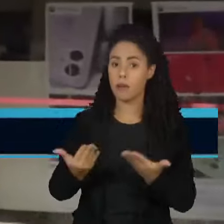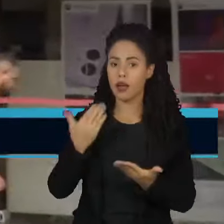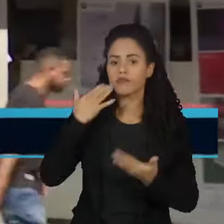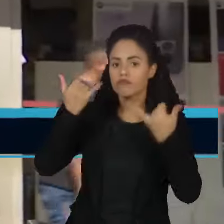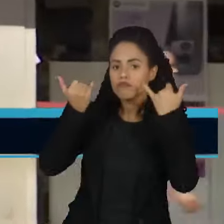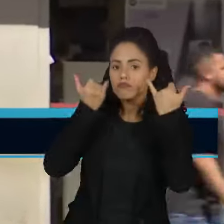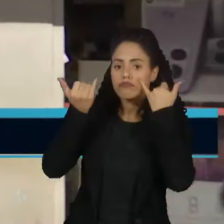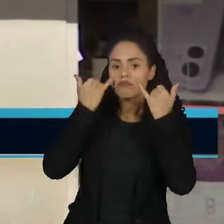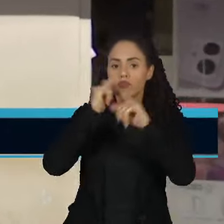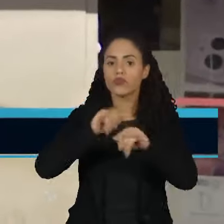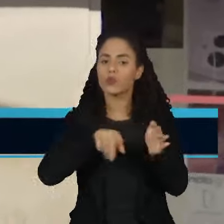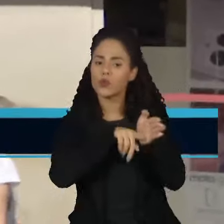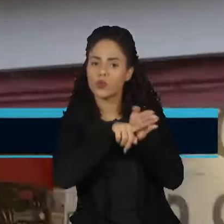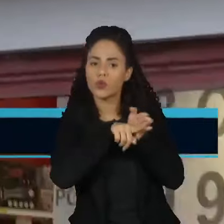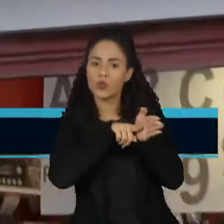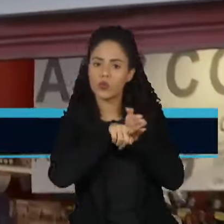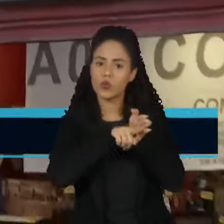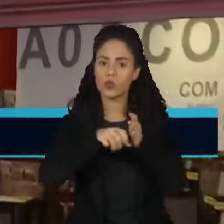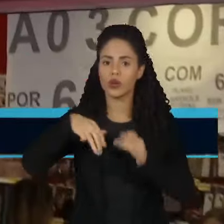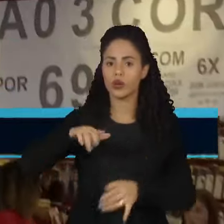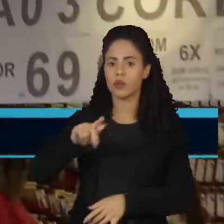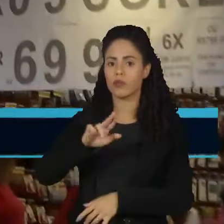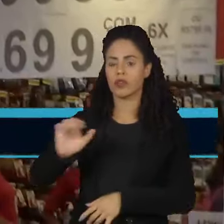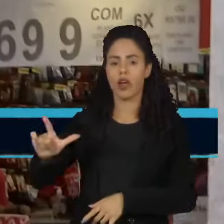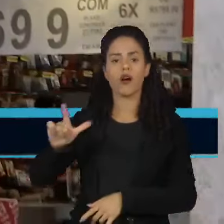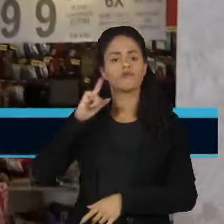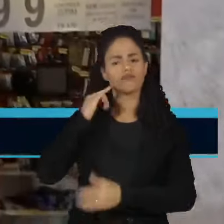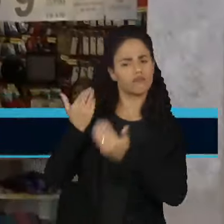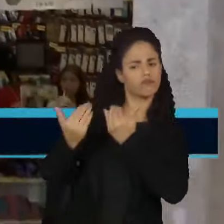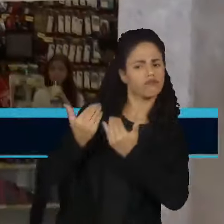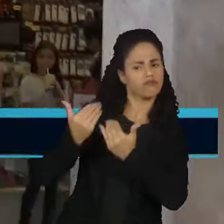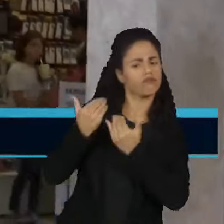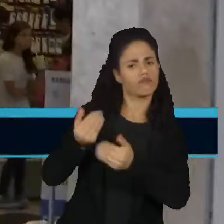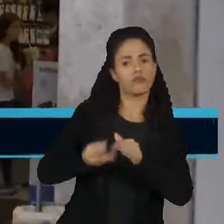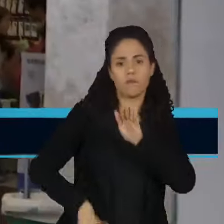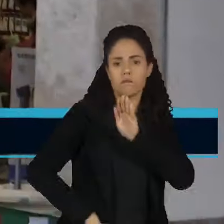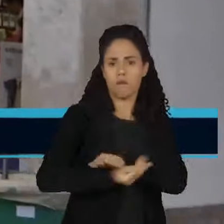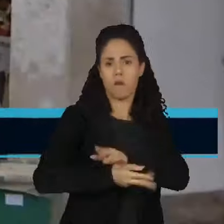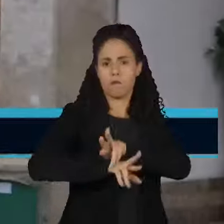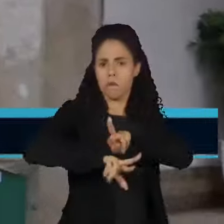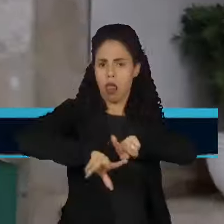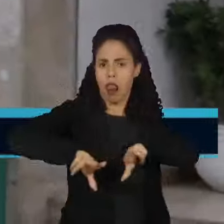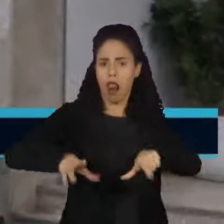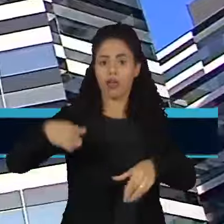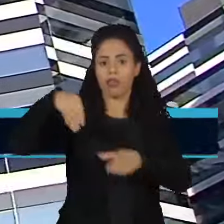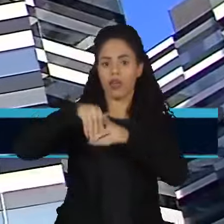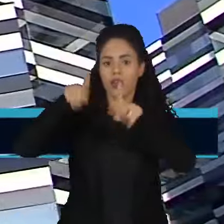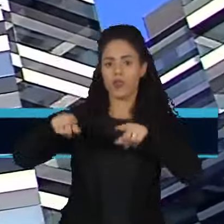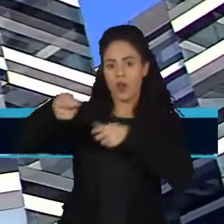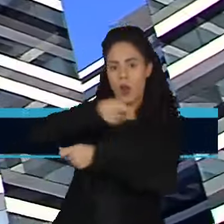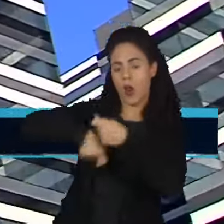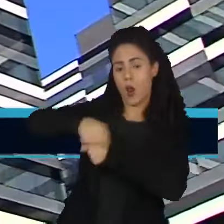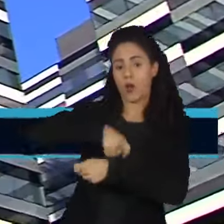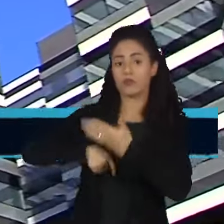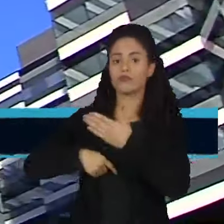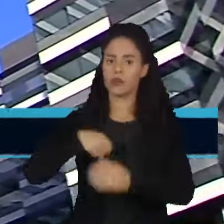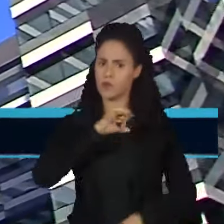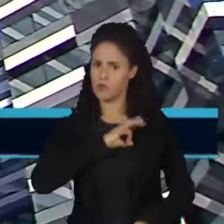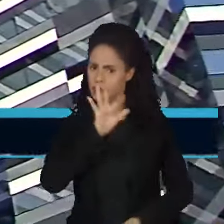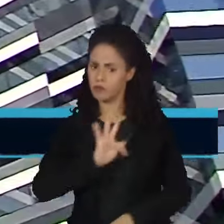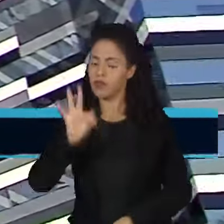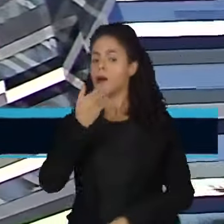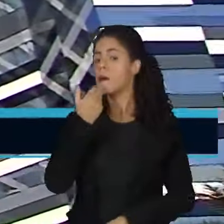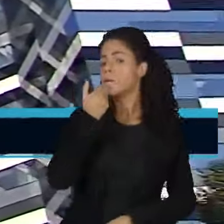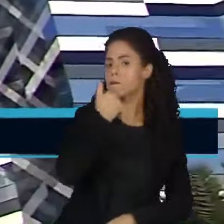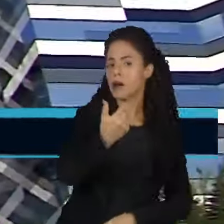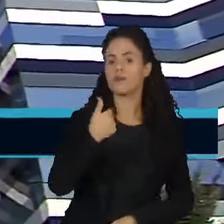com investigações, Gutierrez é suspeito de ter participado de fraudes contábeis na varejista. A Polícia Federal vai pedir